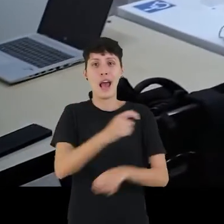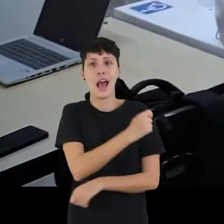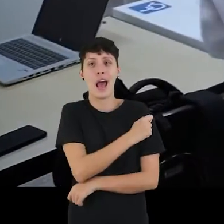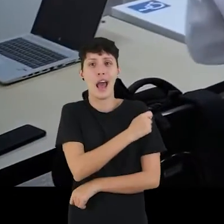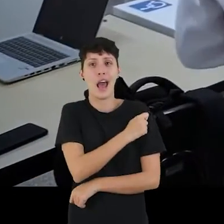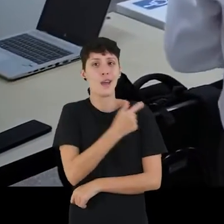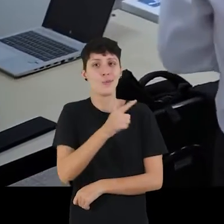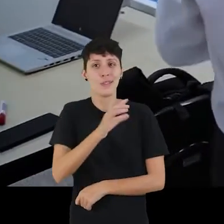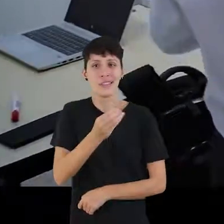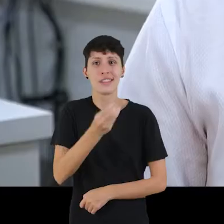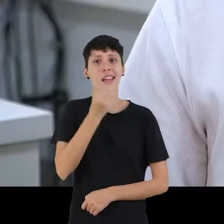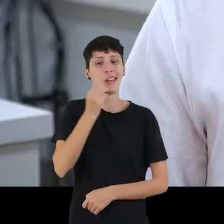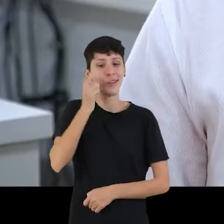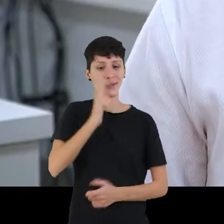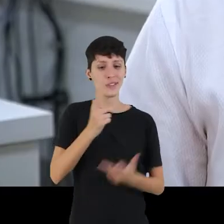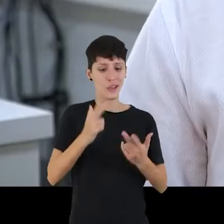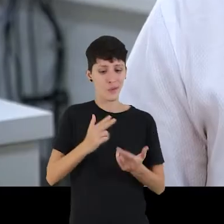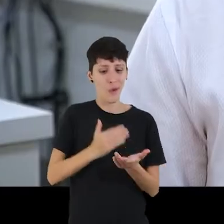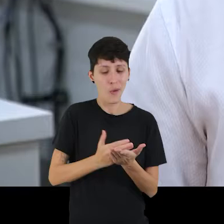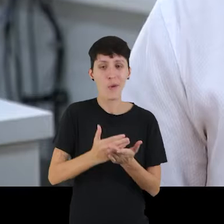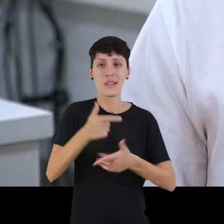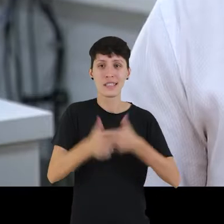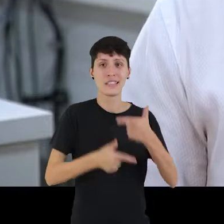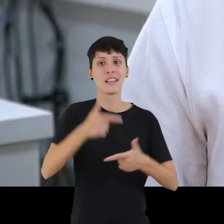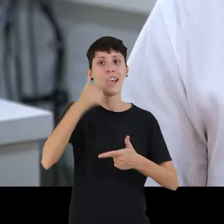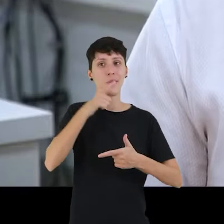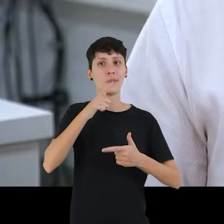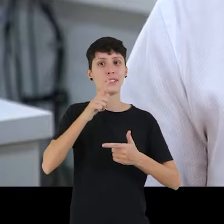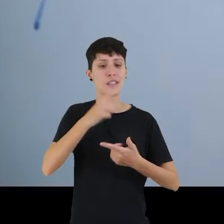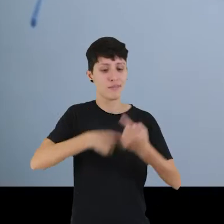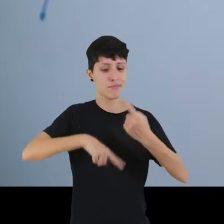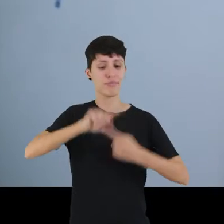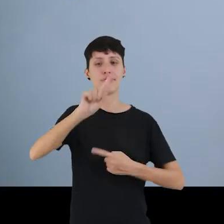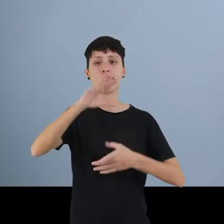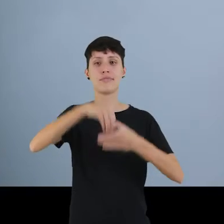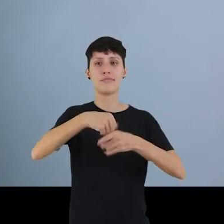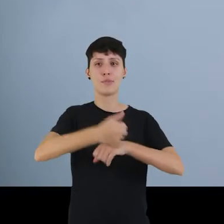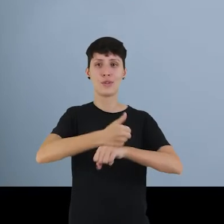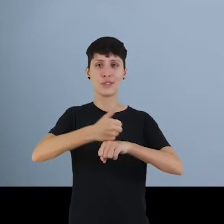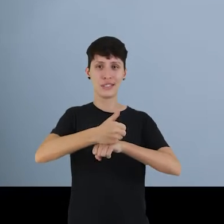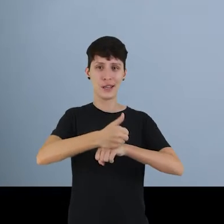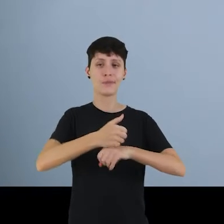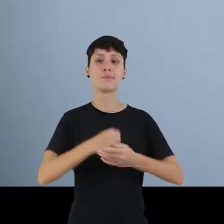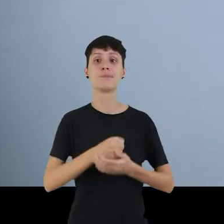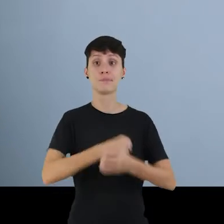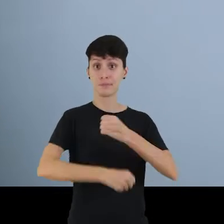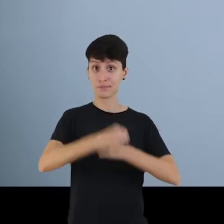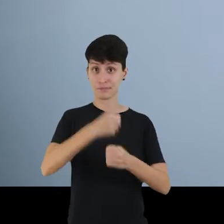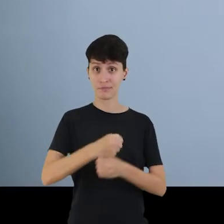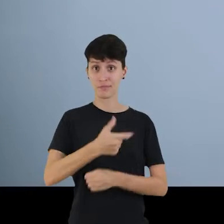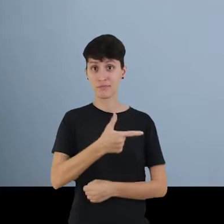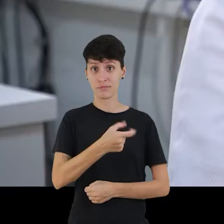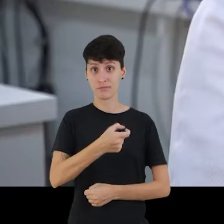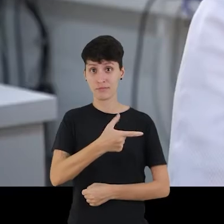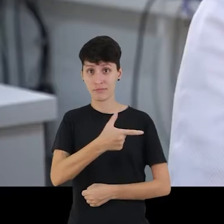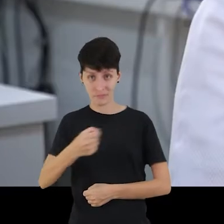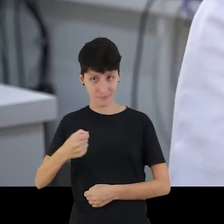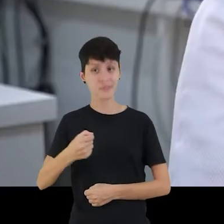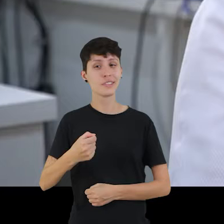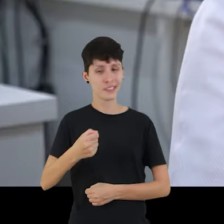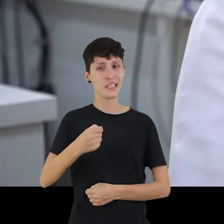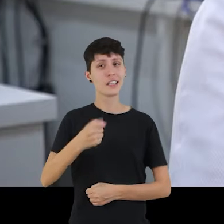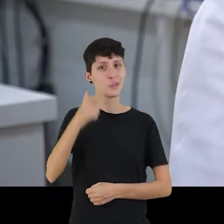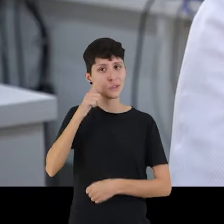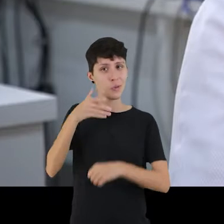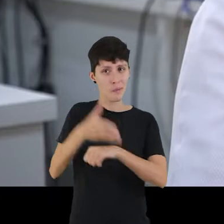oportunidade, se galgarem ou se projetarem em uma determinada carreira. Em 2020, realizamos